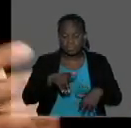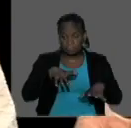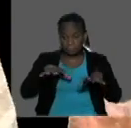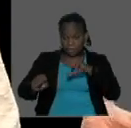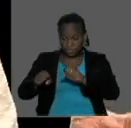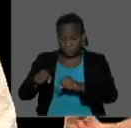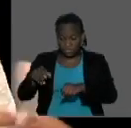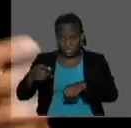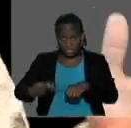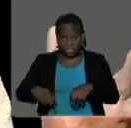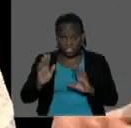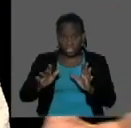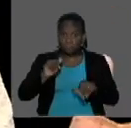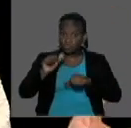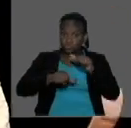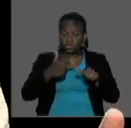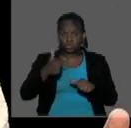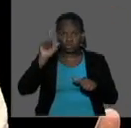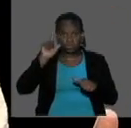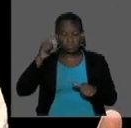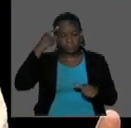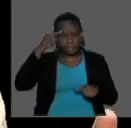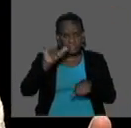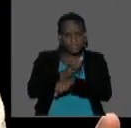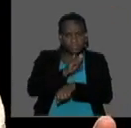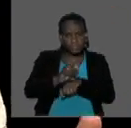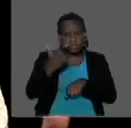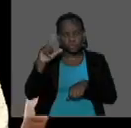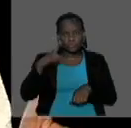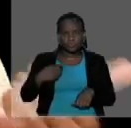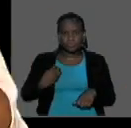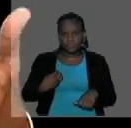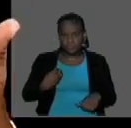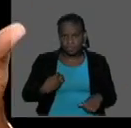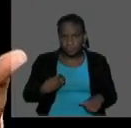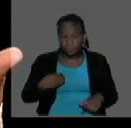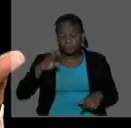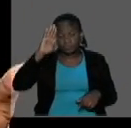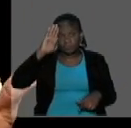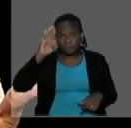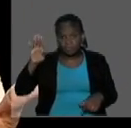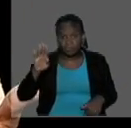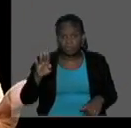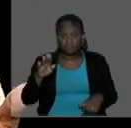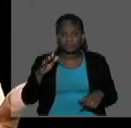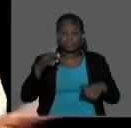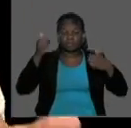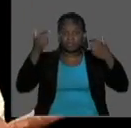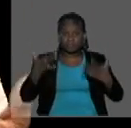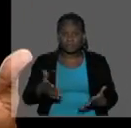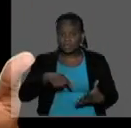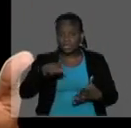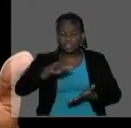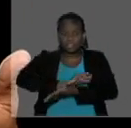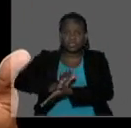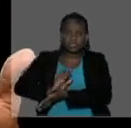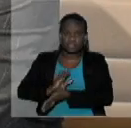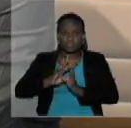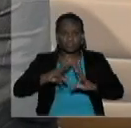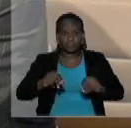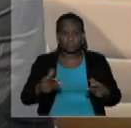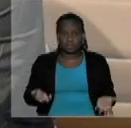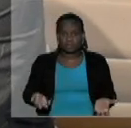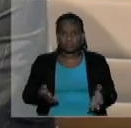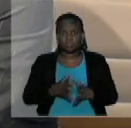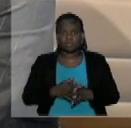pós-colonialista e pensando outras possibilidades de existência e, sobretudo, dar conta do que fizeram de nós.